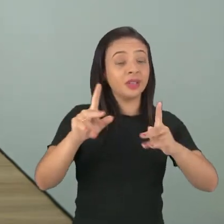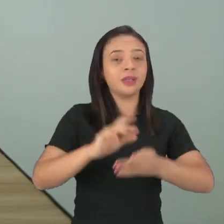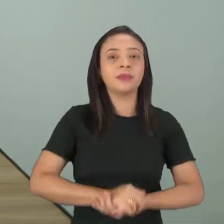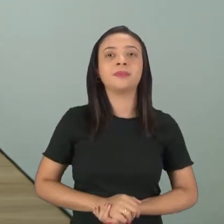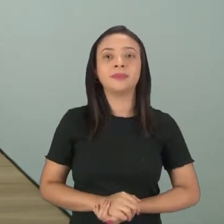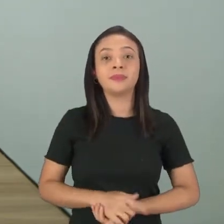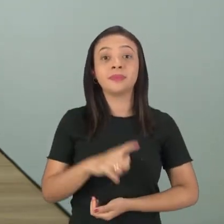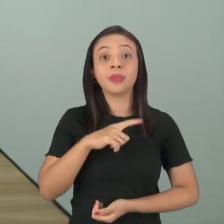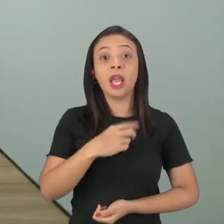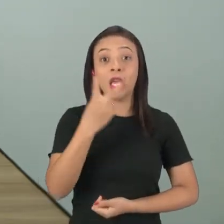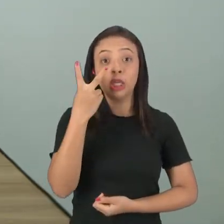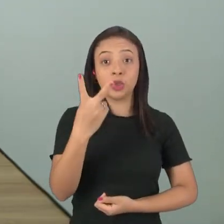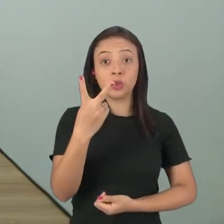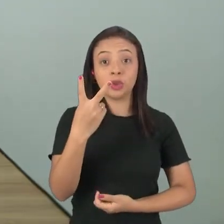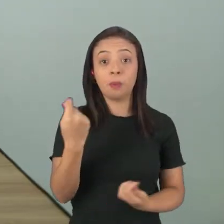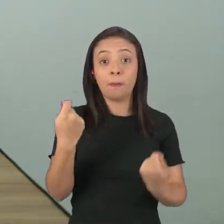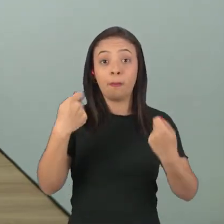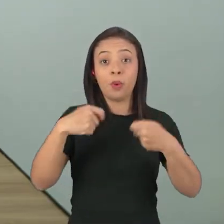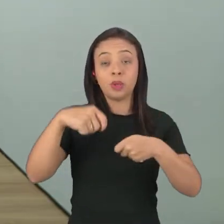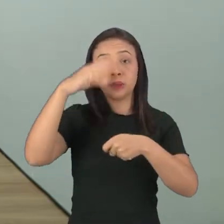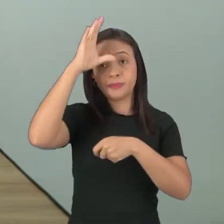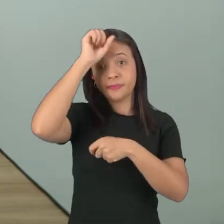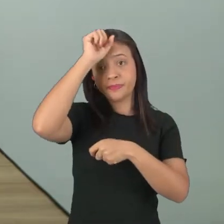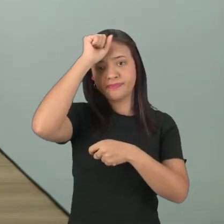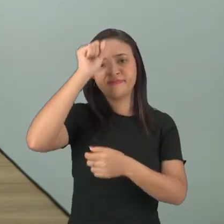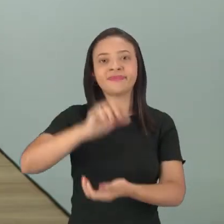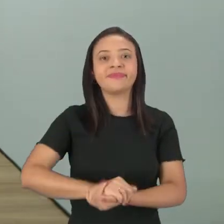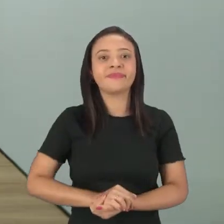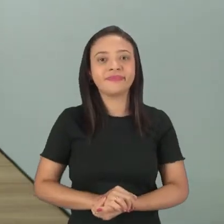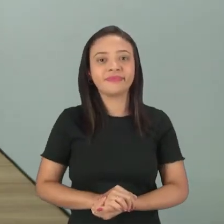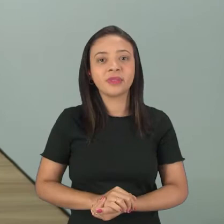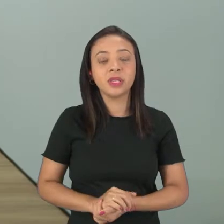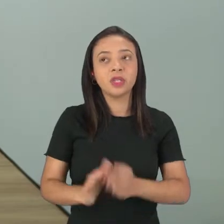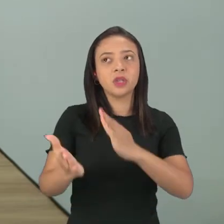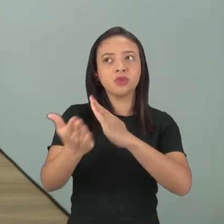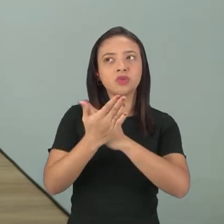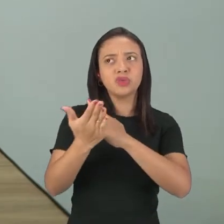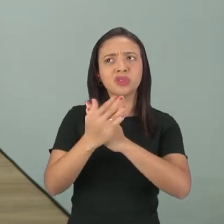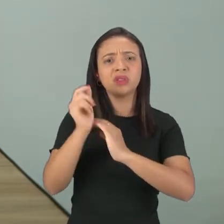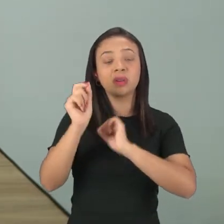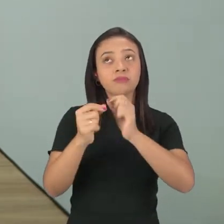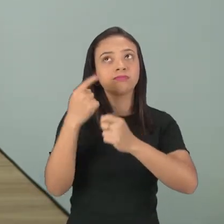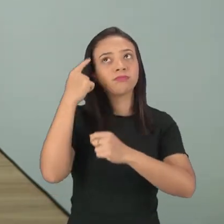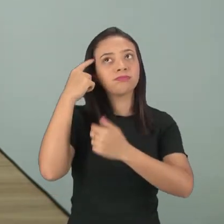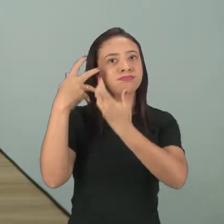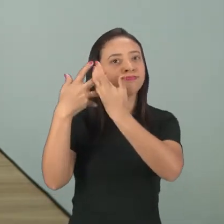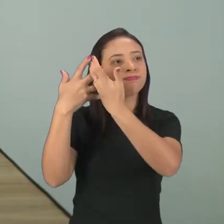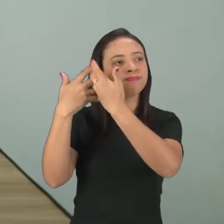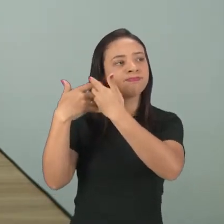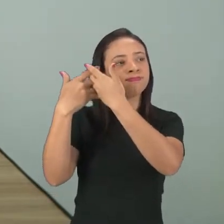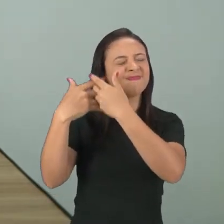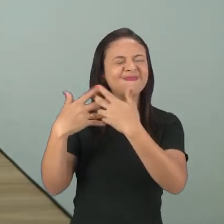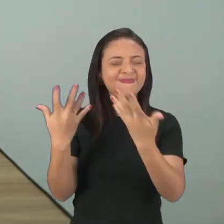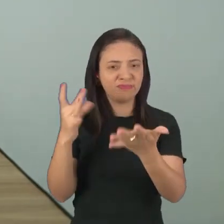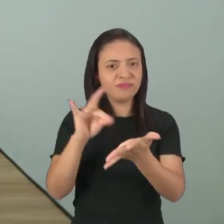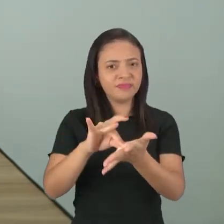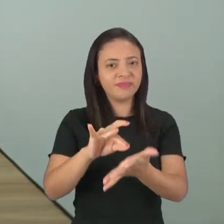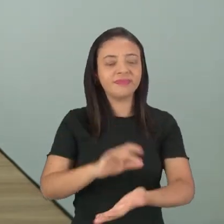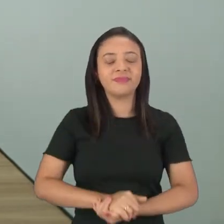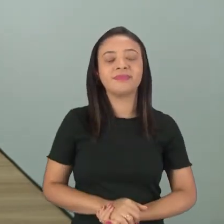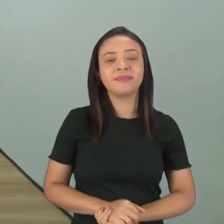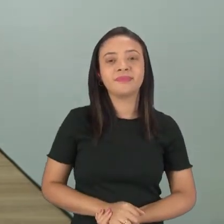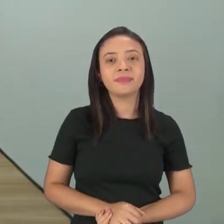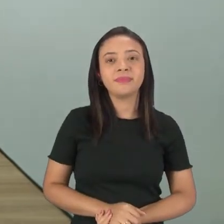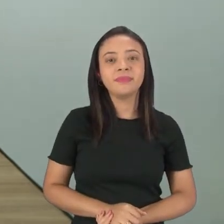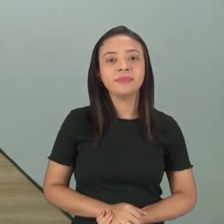dois ensinamentos e isso serve para nós pensarmos e refletirmos um pouquinho não é verdade